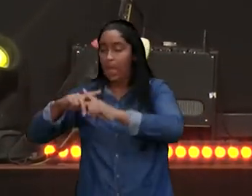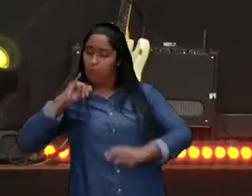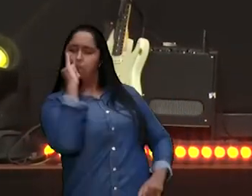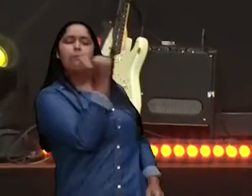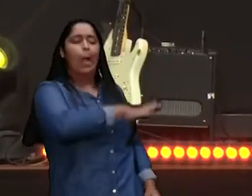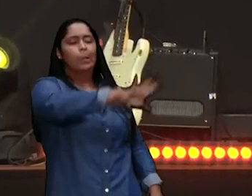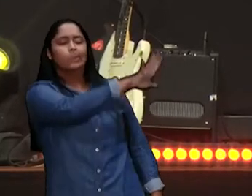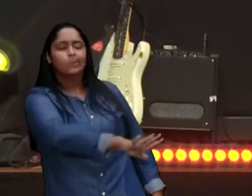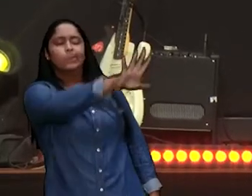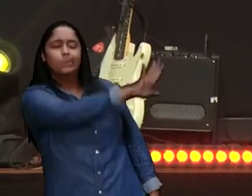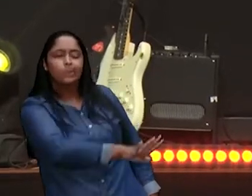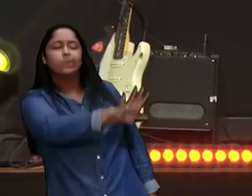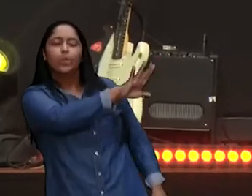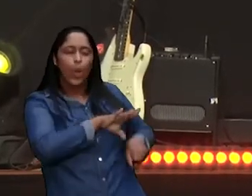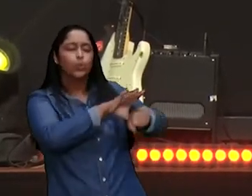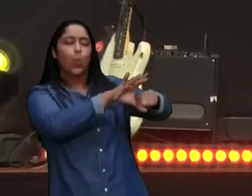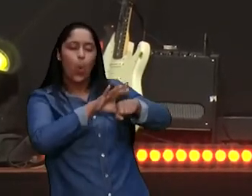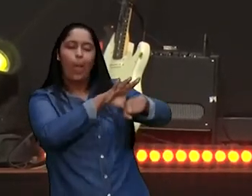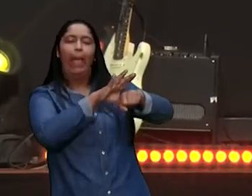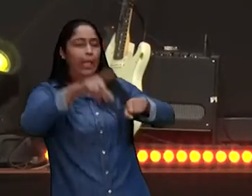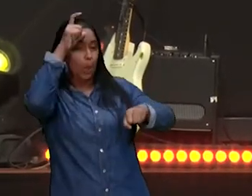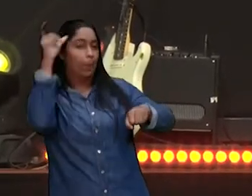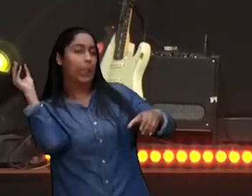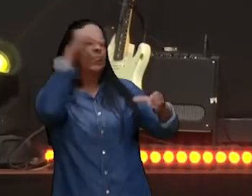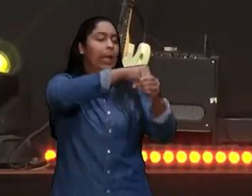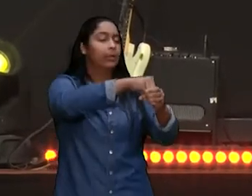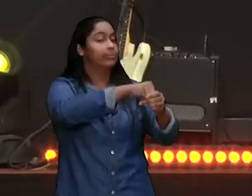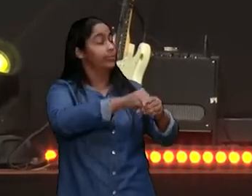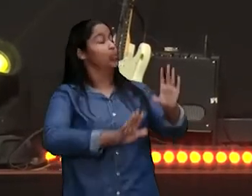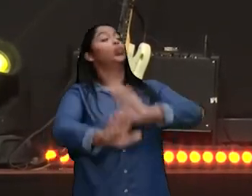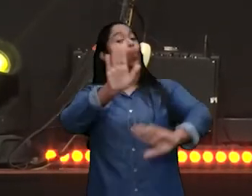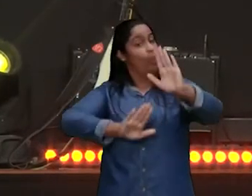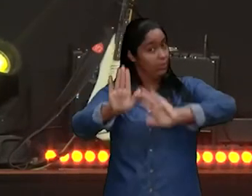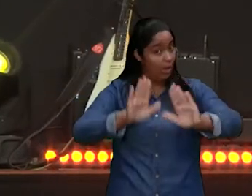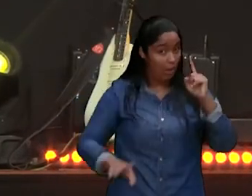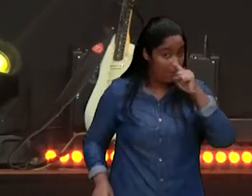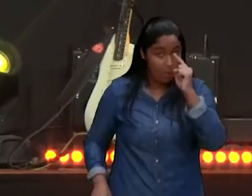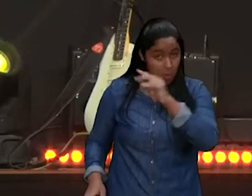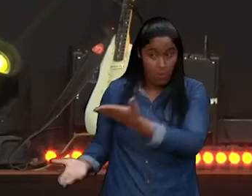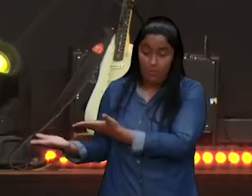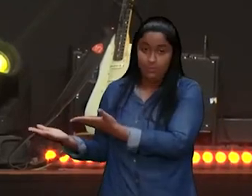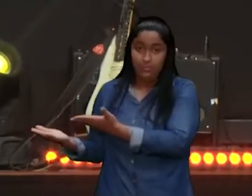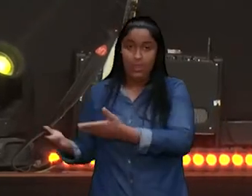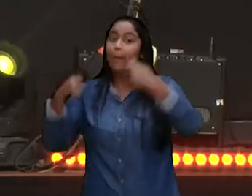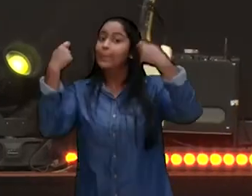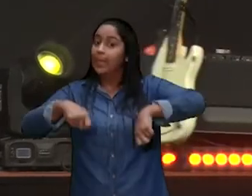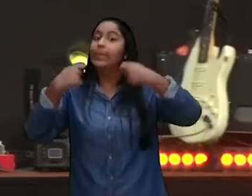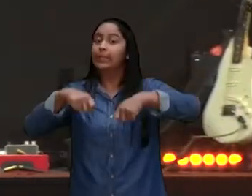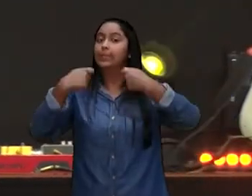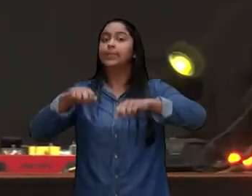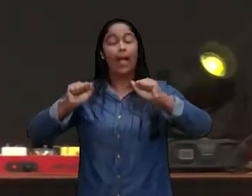tem um pessoal que enxerga tudo onde eu não tenho vira tua cabeça deixa a sua casa de perna Poá